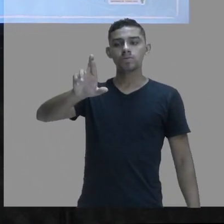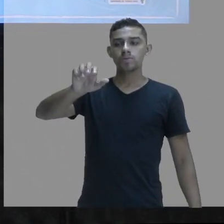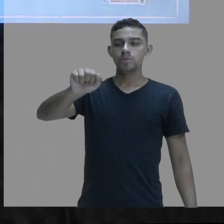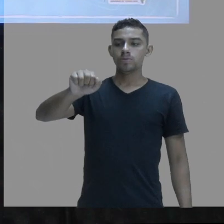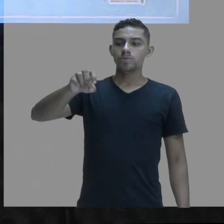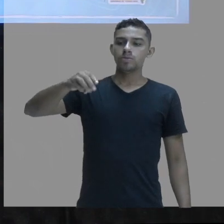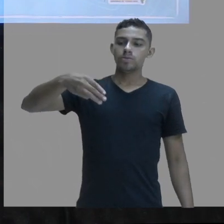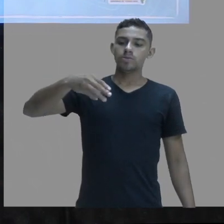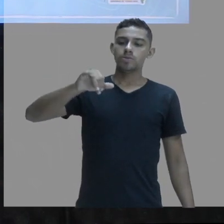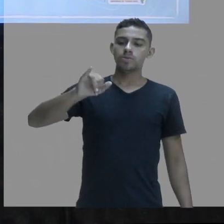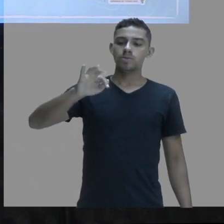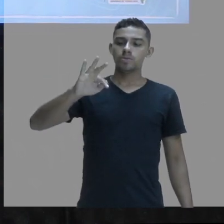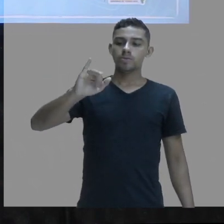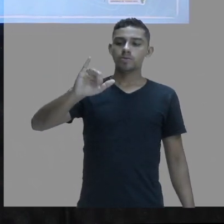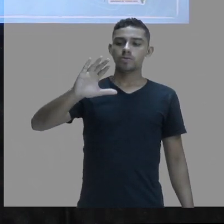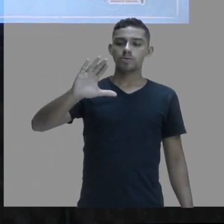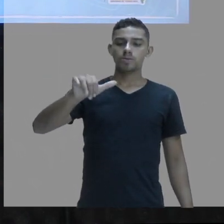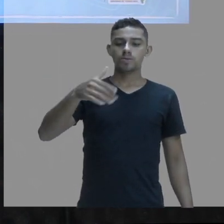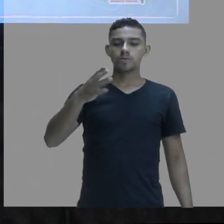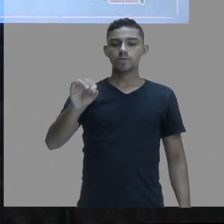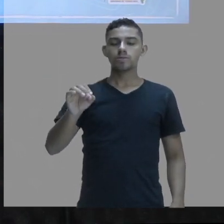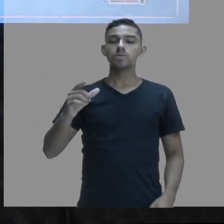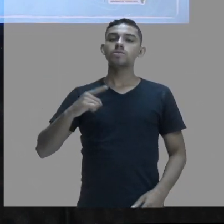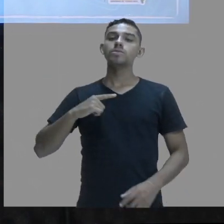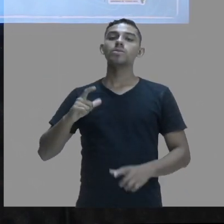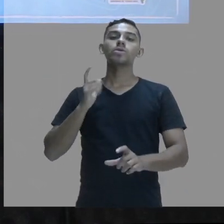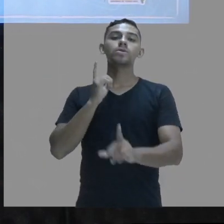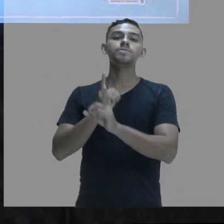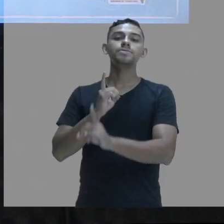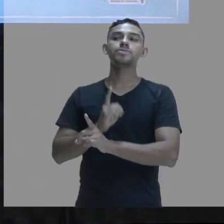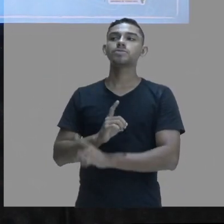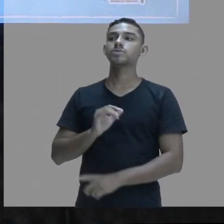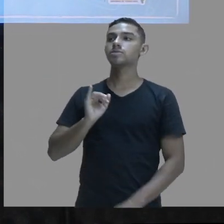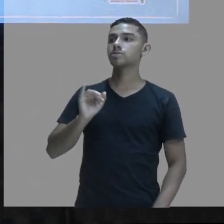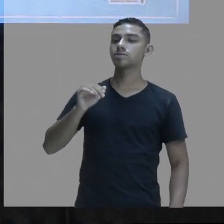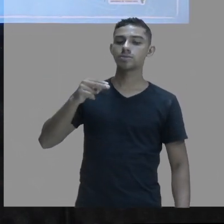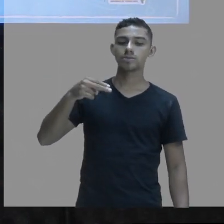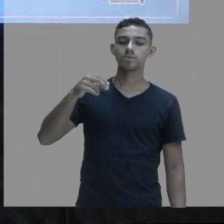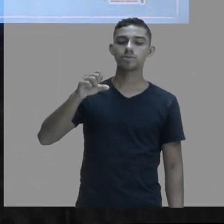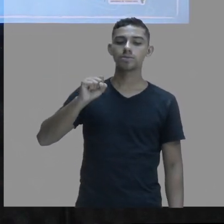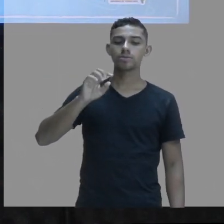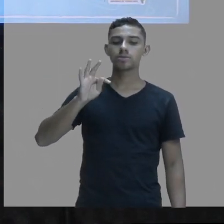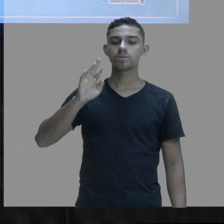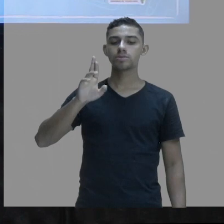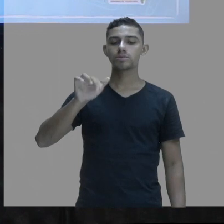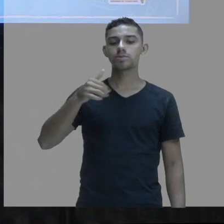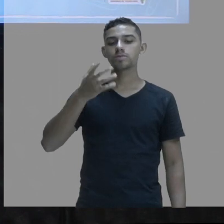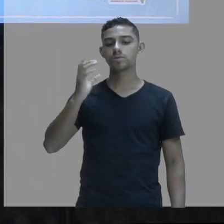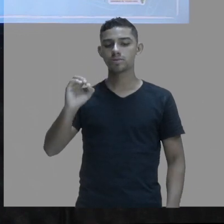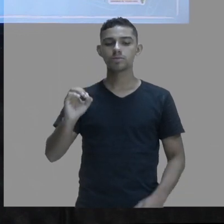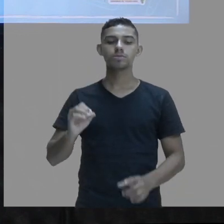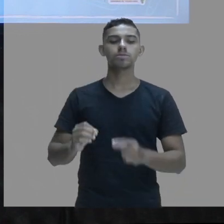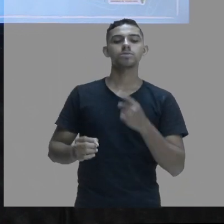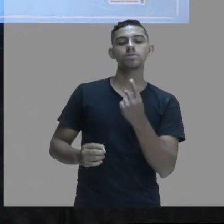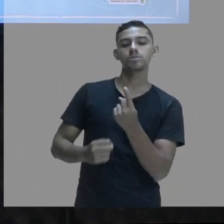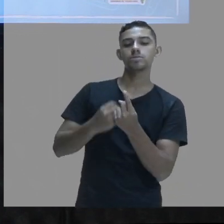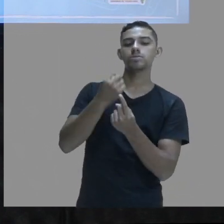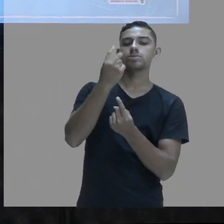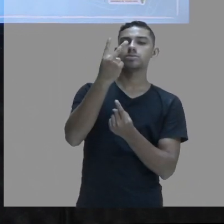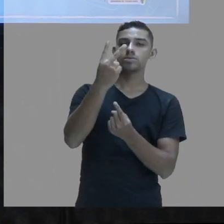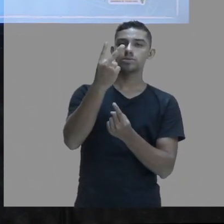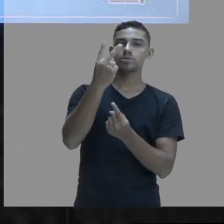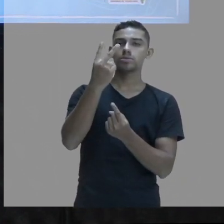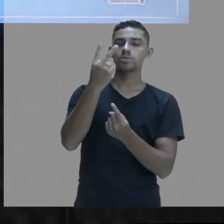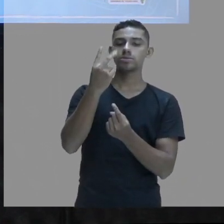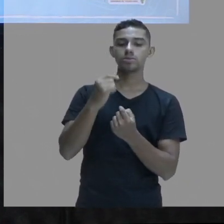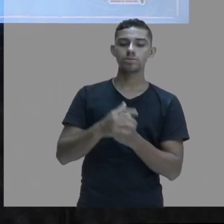ramificação. E onde está a insaturação? Ela se encontra entre os carbonos 1 e 2.